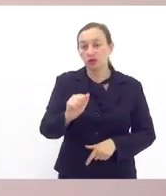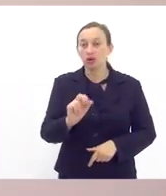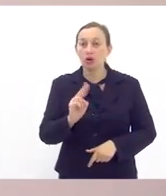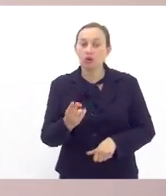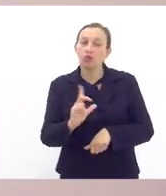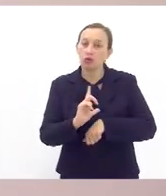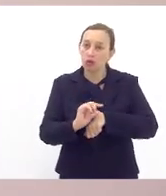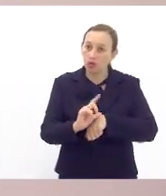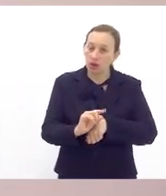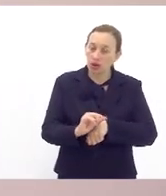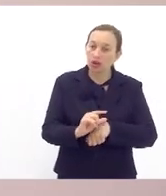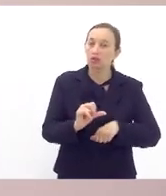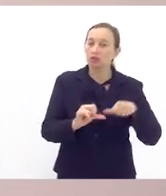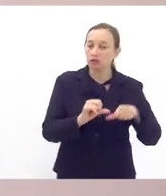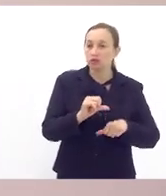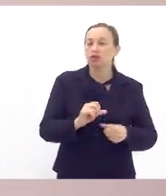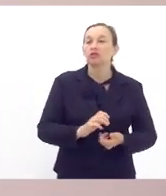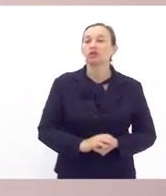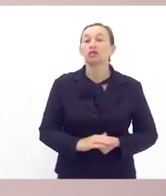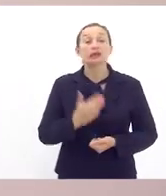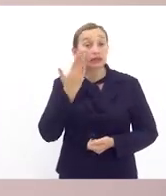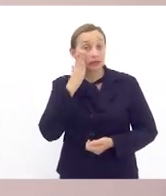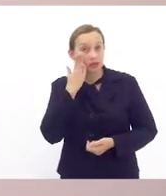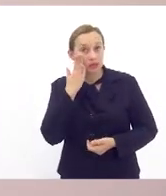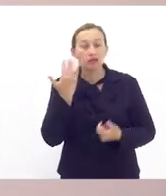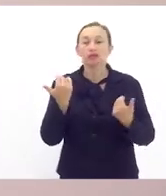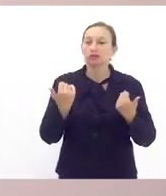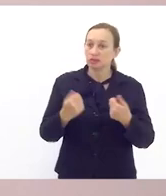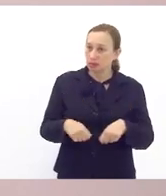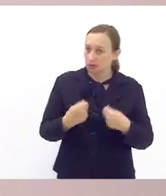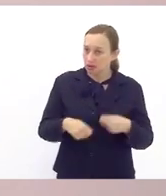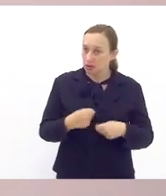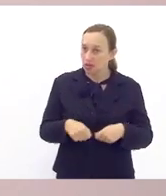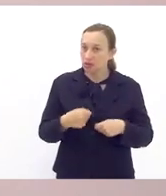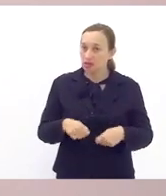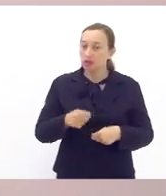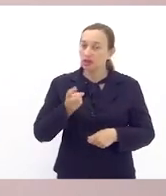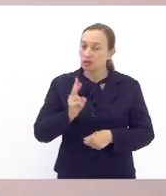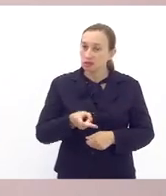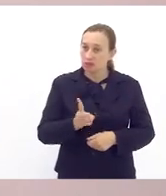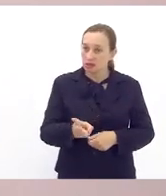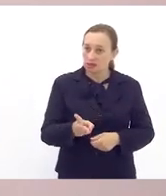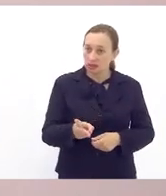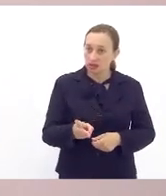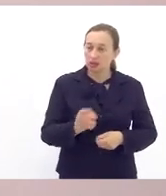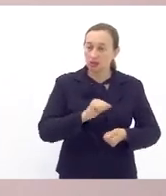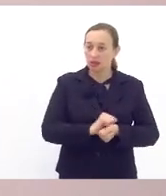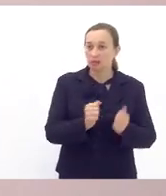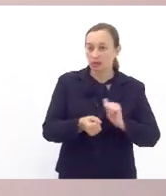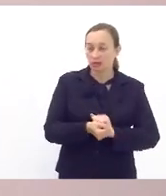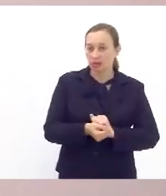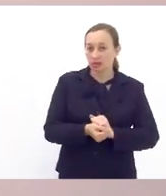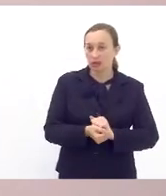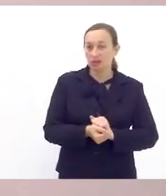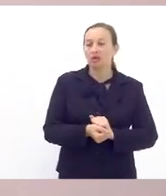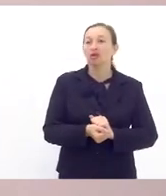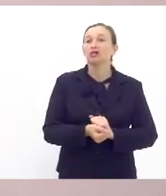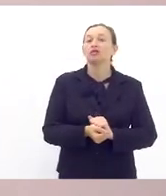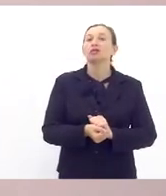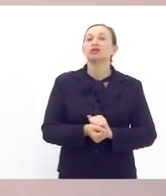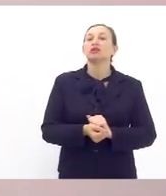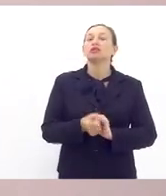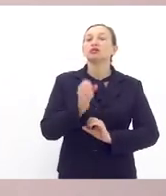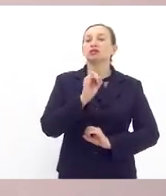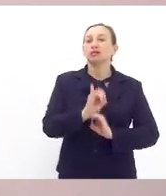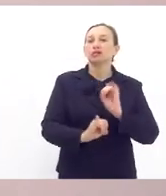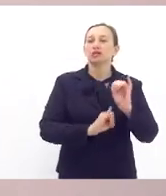a gente entende essa necessidade de constante adequação do nosso canal de atendimento mas a